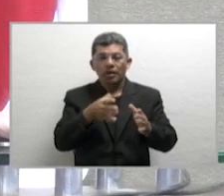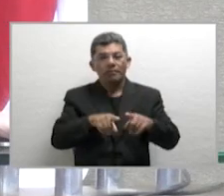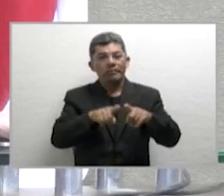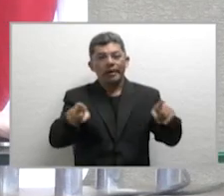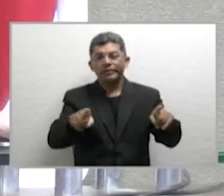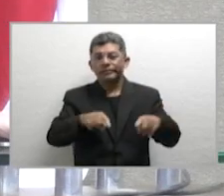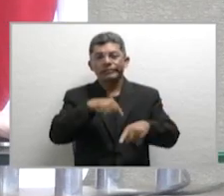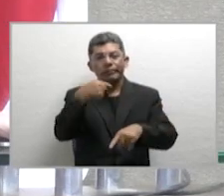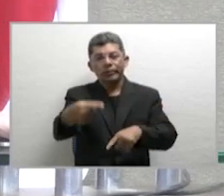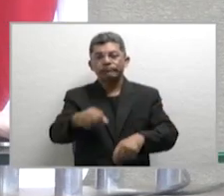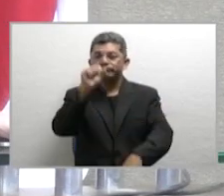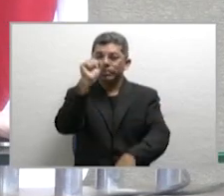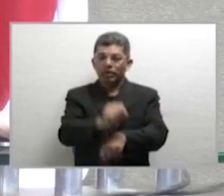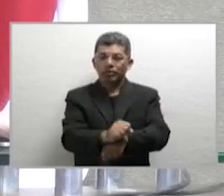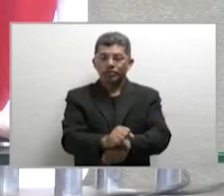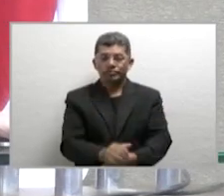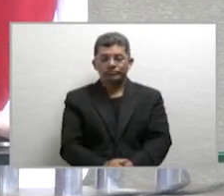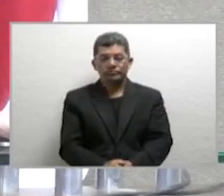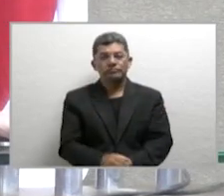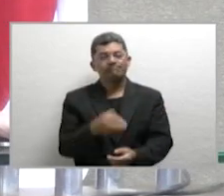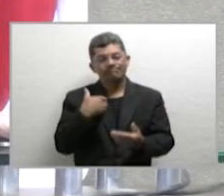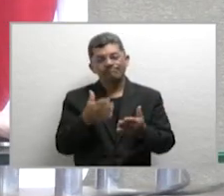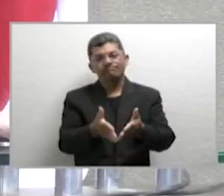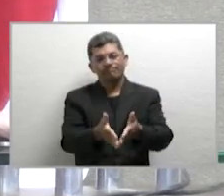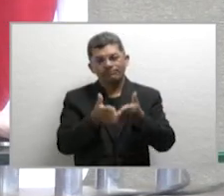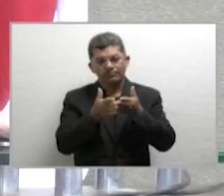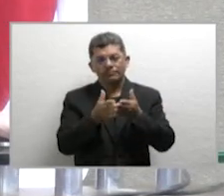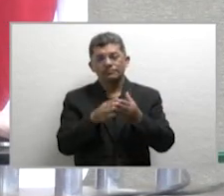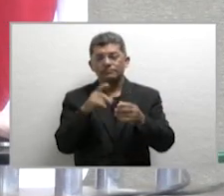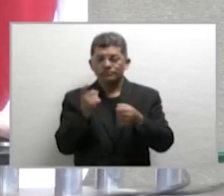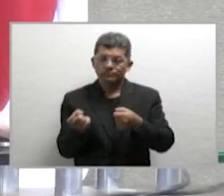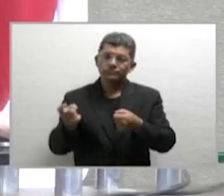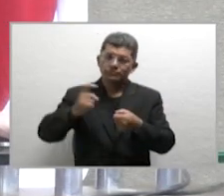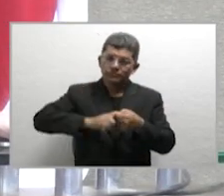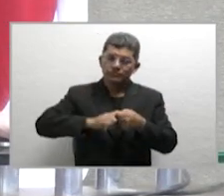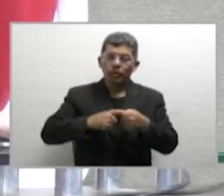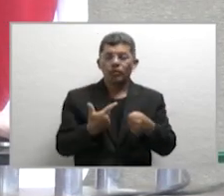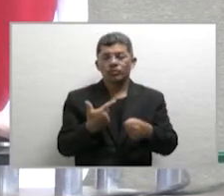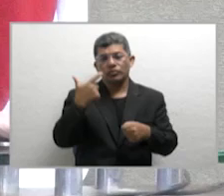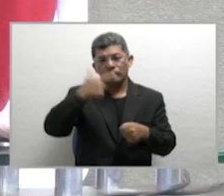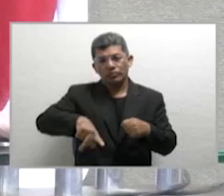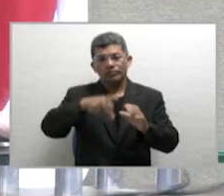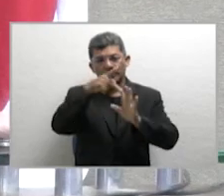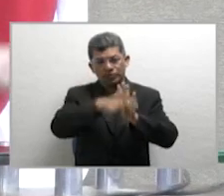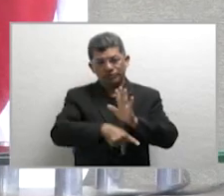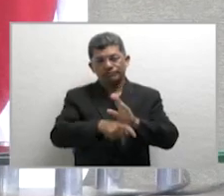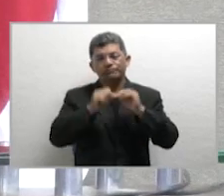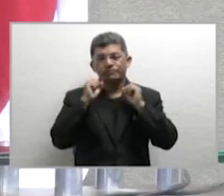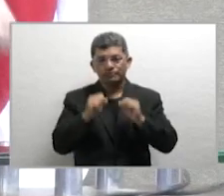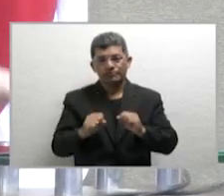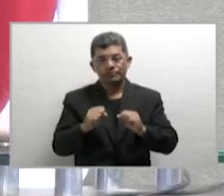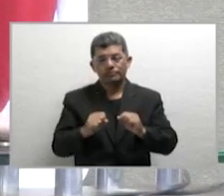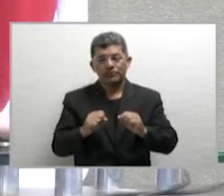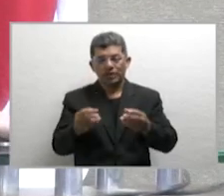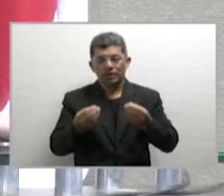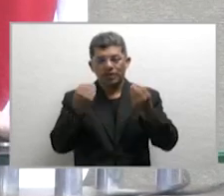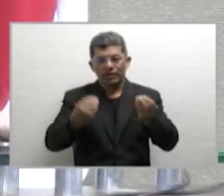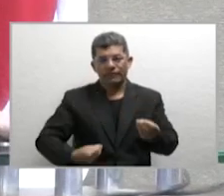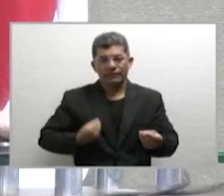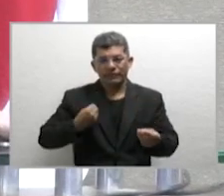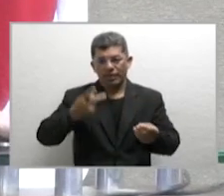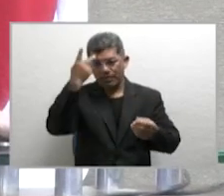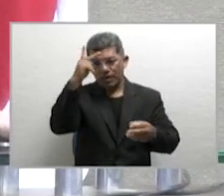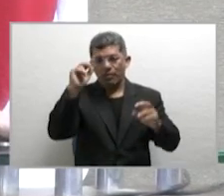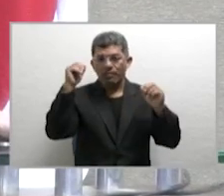infelizmente, parou. E a gente torce para que tenha outros projetos e que possam dar dignidade para o povo do